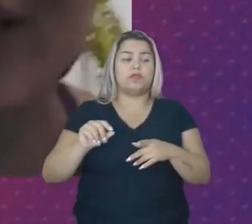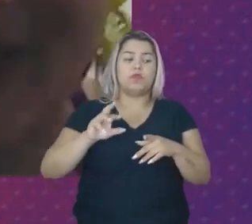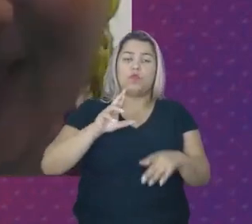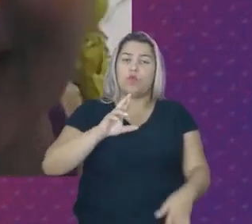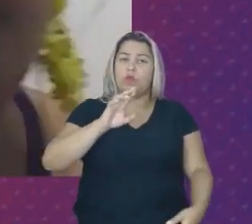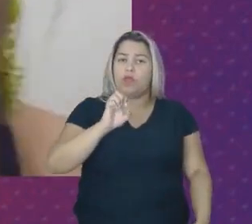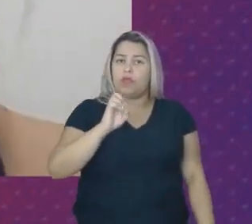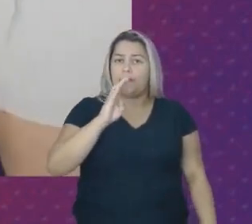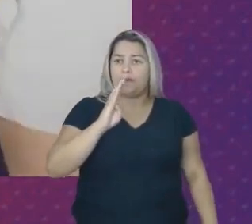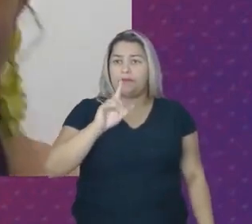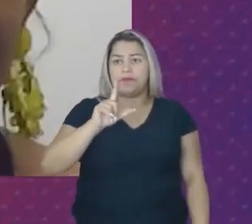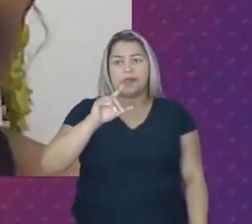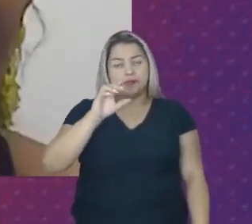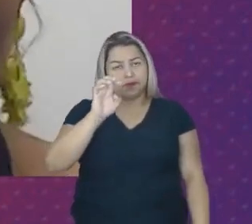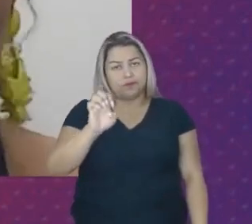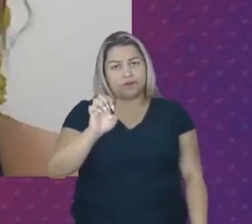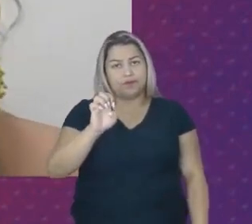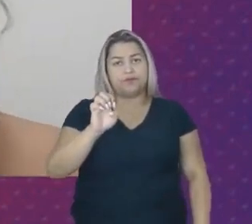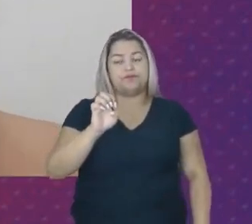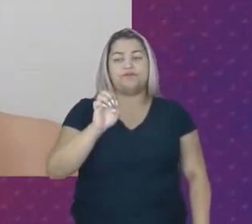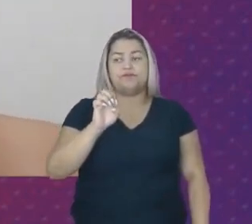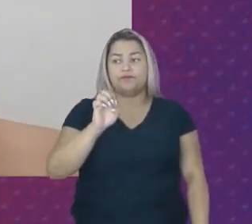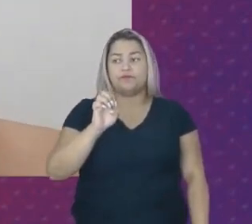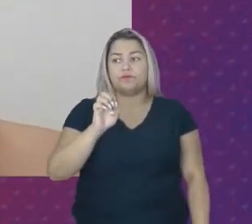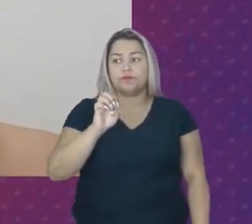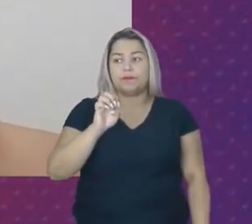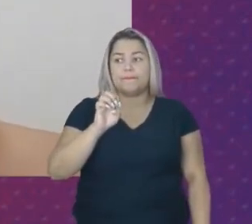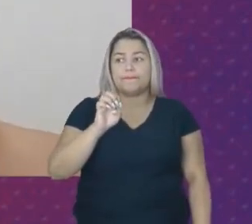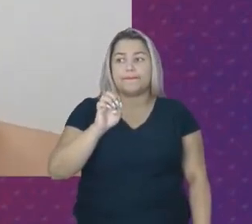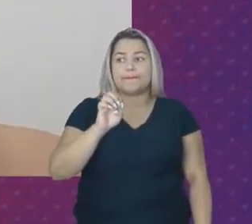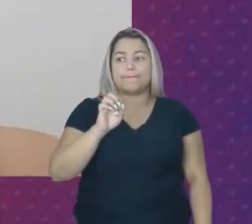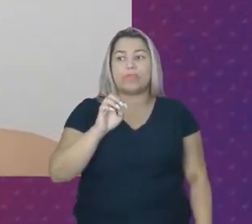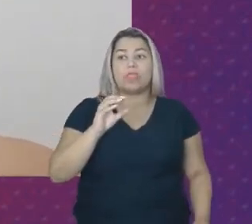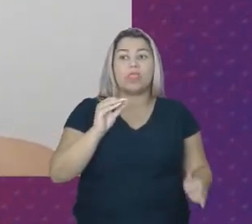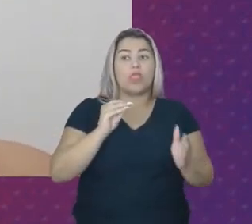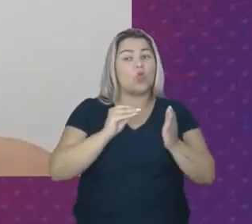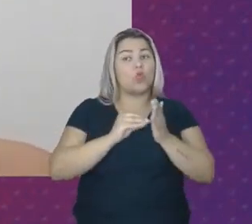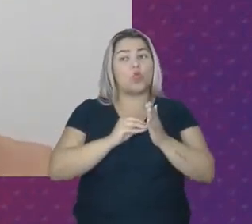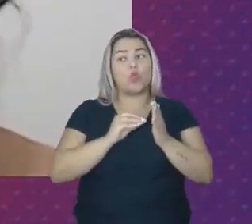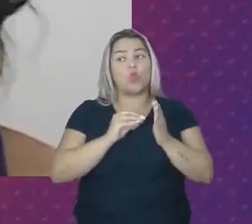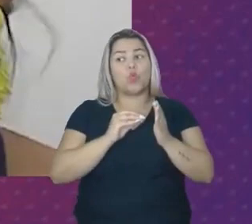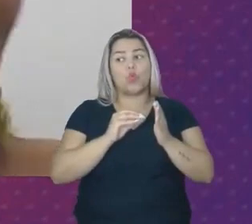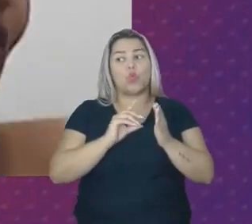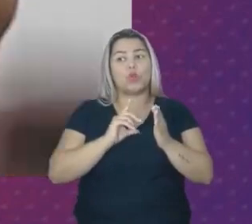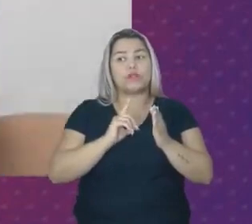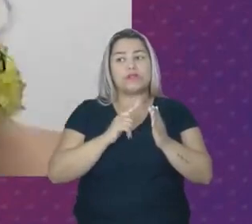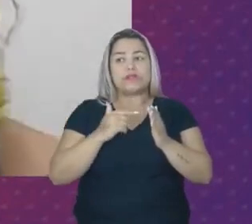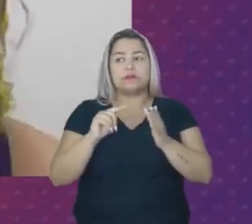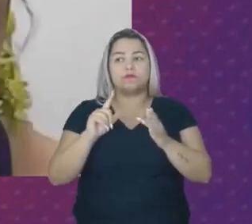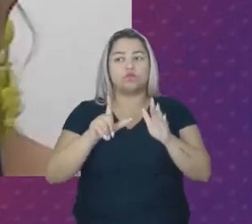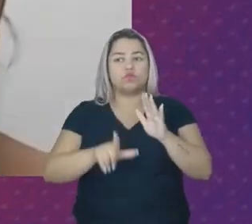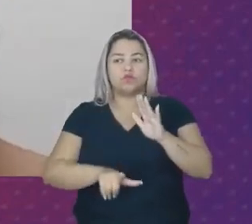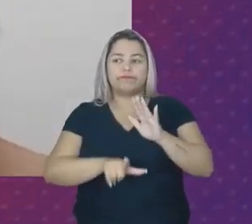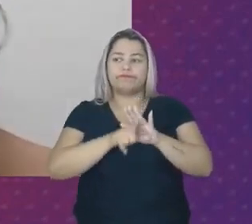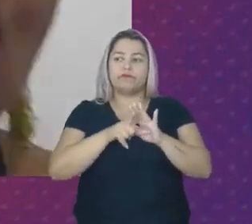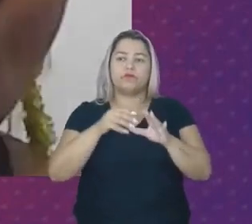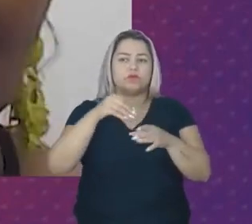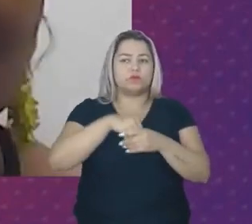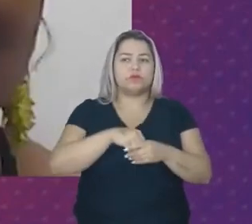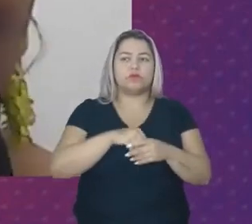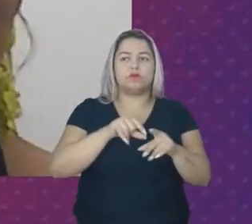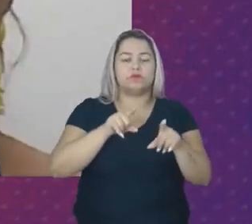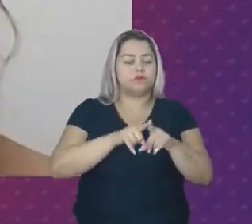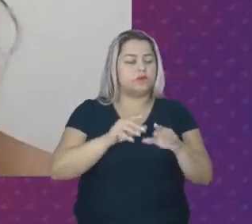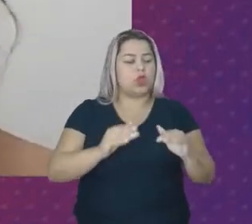mas quarto arquétipo que eu vou trazer aqui para vocês é o fora da lei, que é aquela pessoa que quer revolucionar, que está